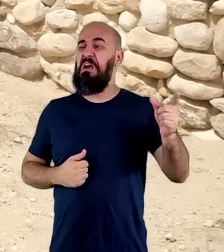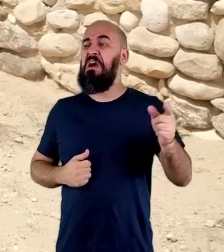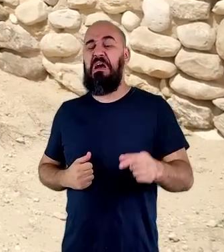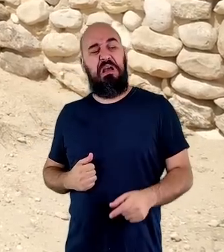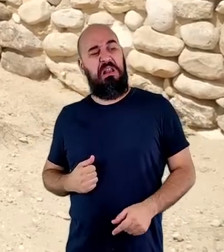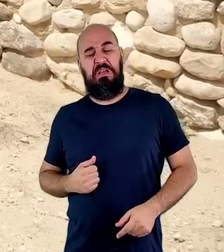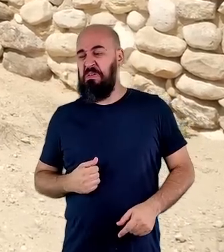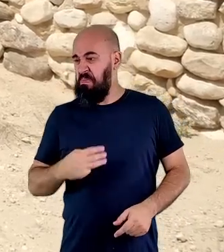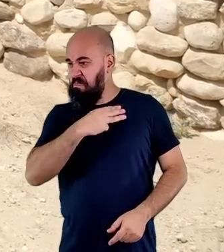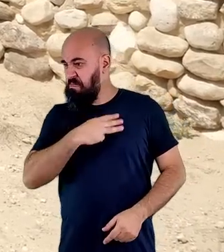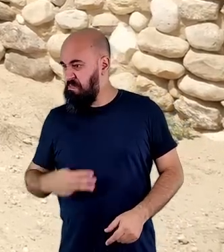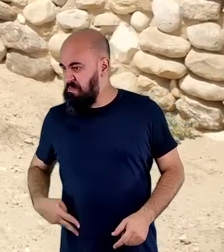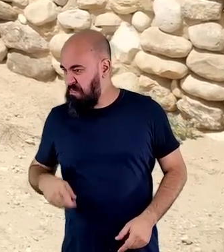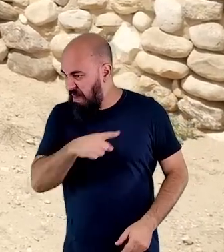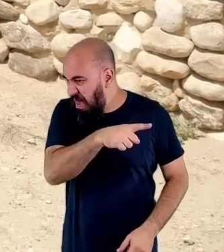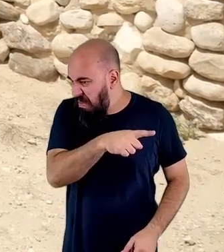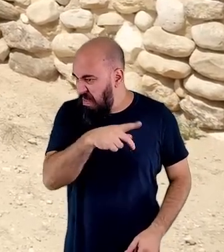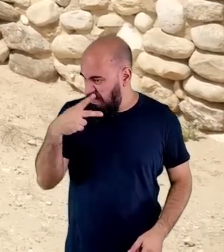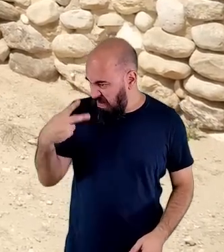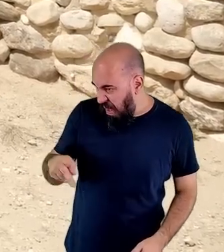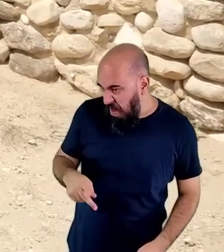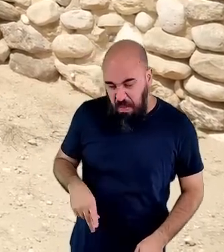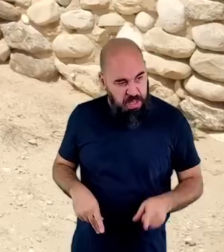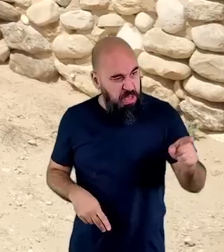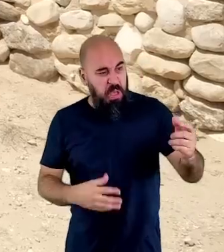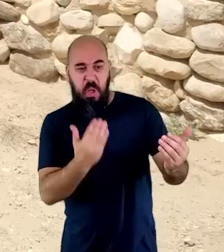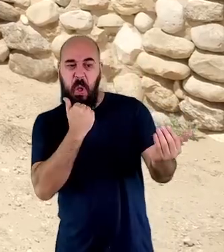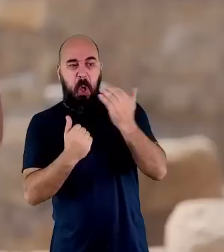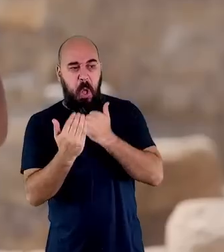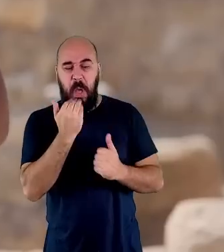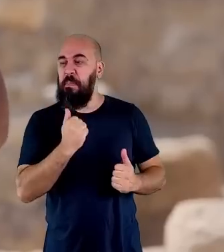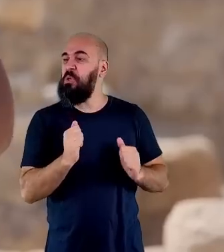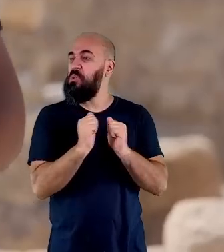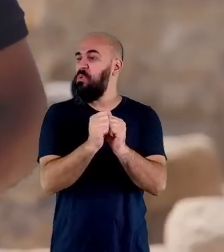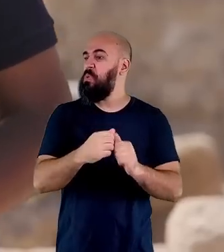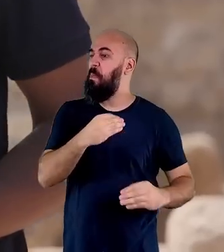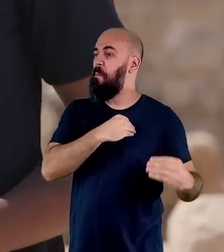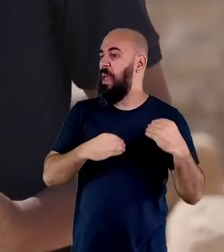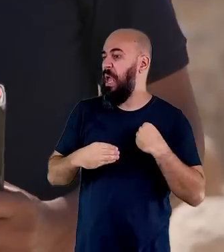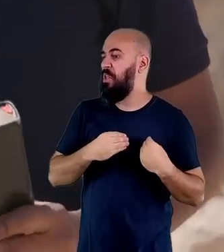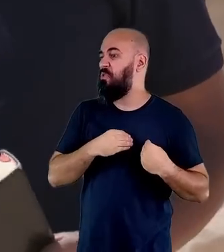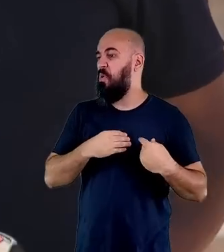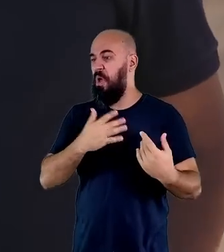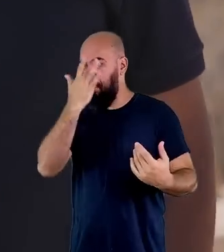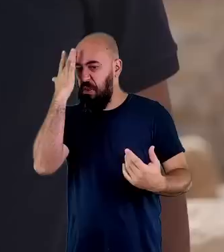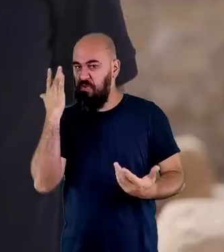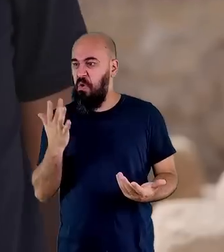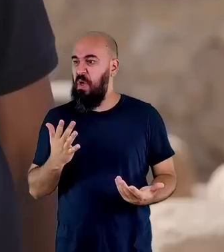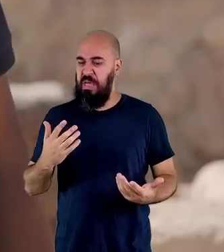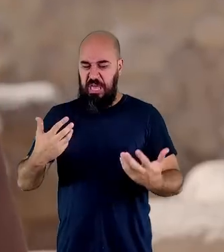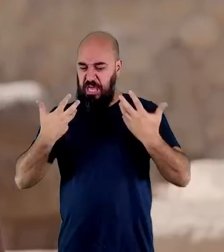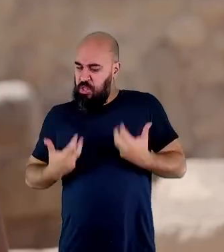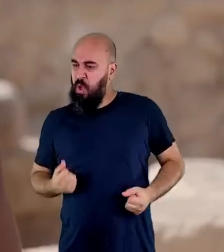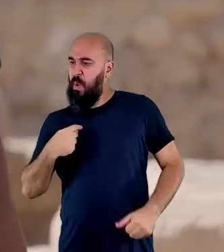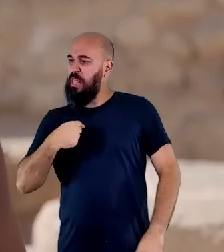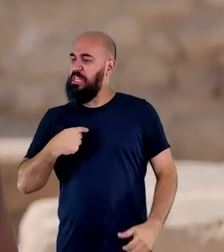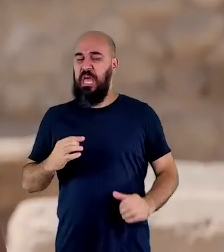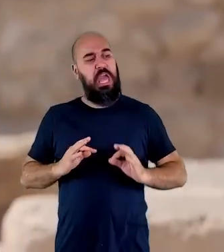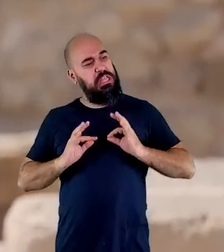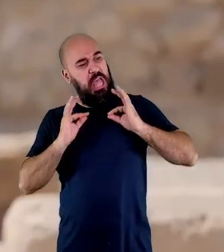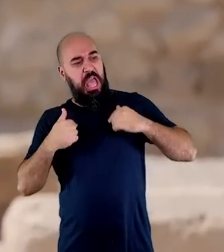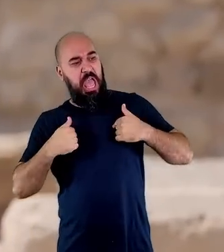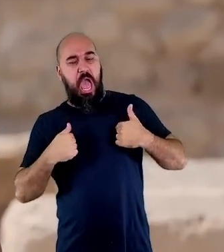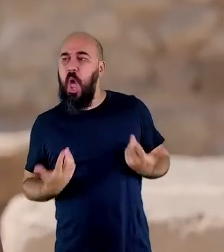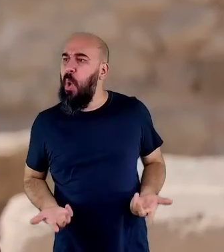o seu mestre come com pecadores e os recebe. Muita gente pode pensar, mas como isso poderia acontecer?